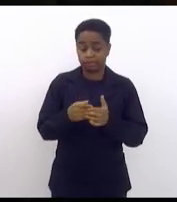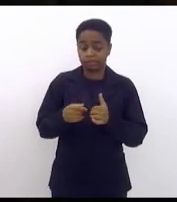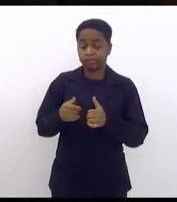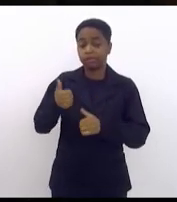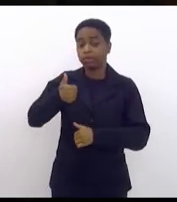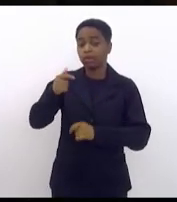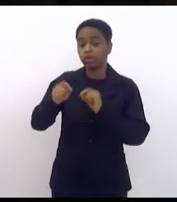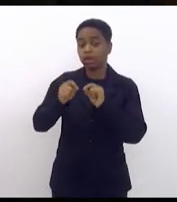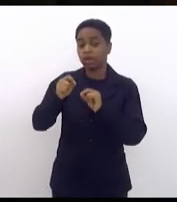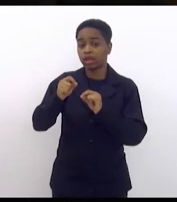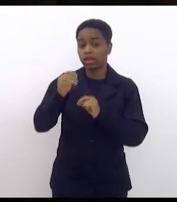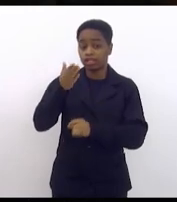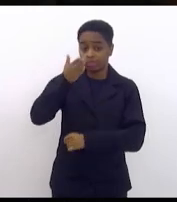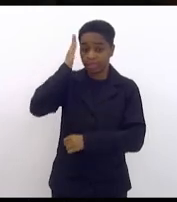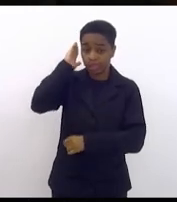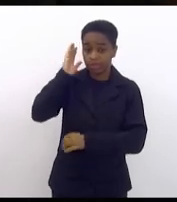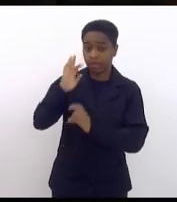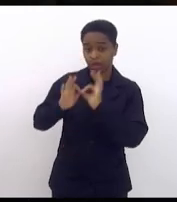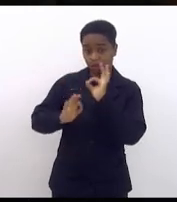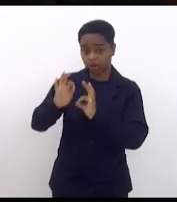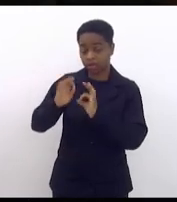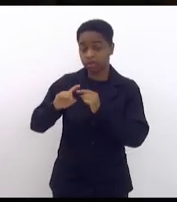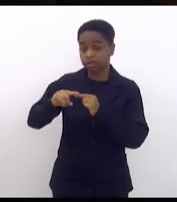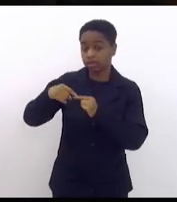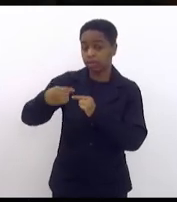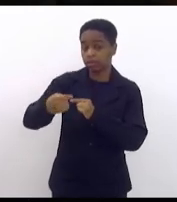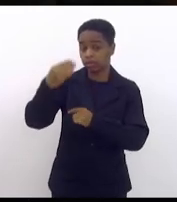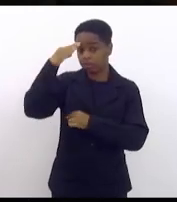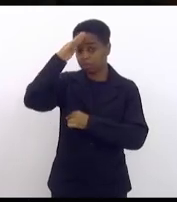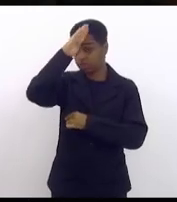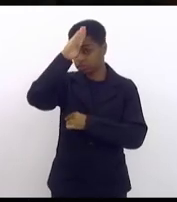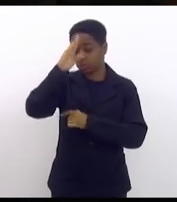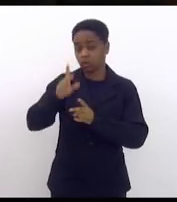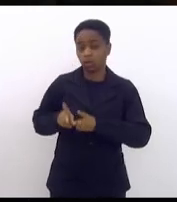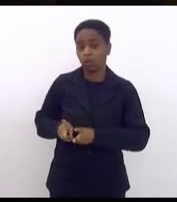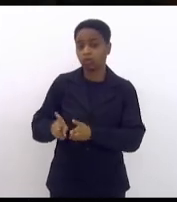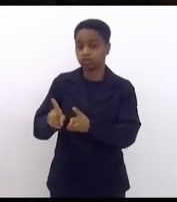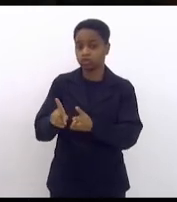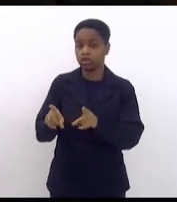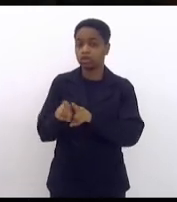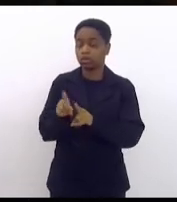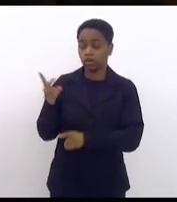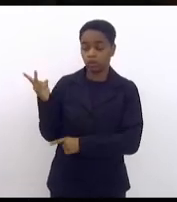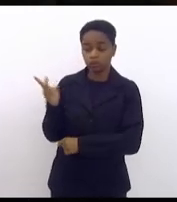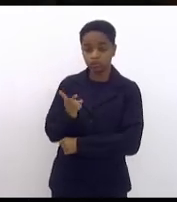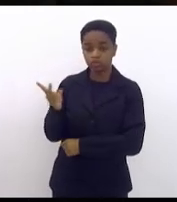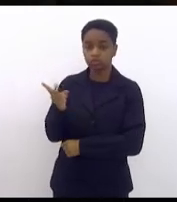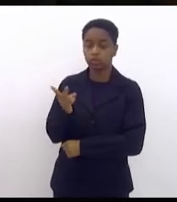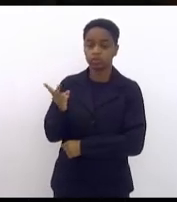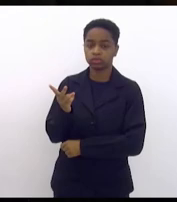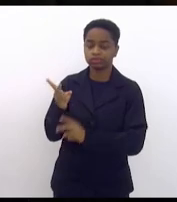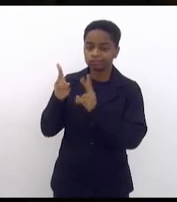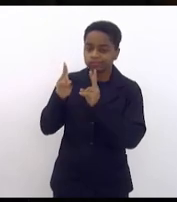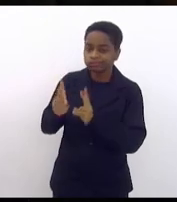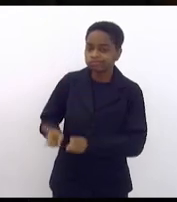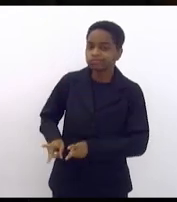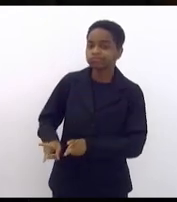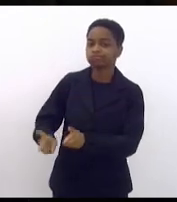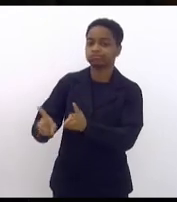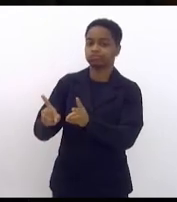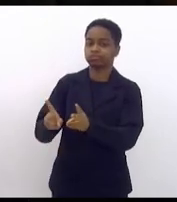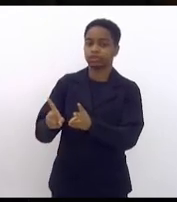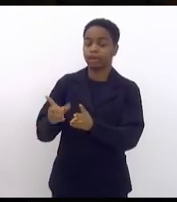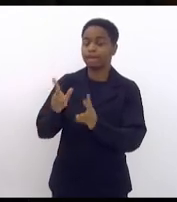de Michel Temer, depois redesenhada no governo de Jair Bolsonaro. E ambos os governos mantiveram